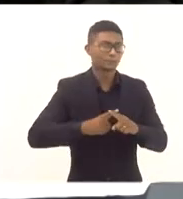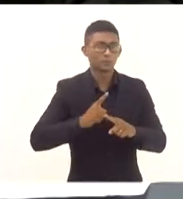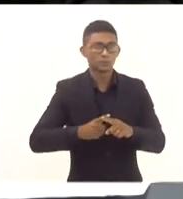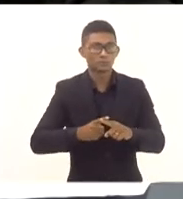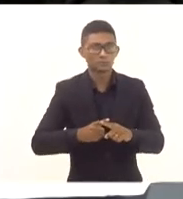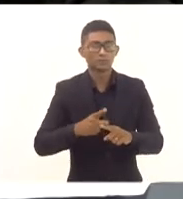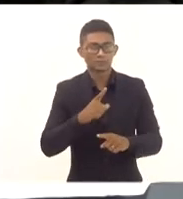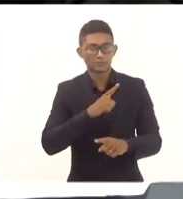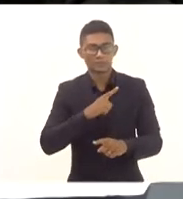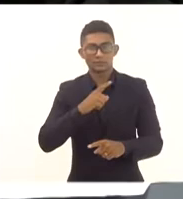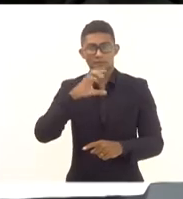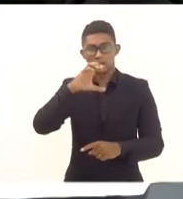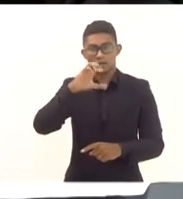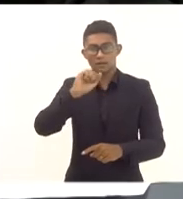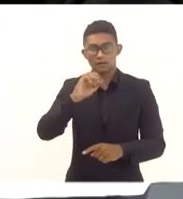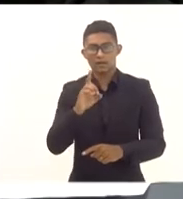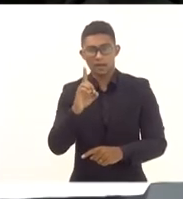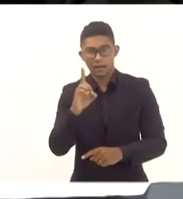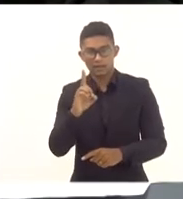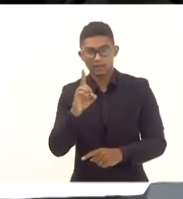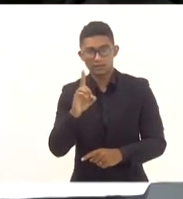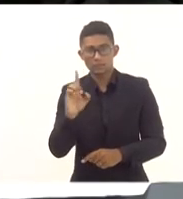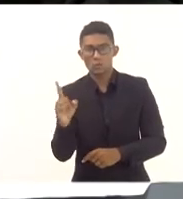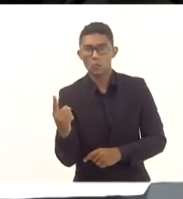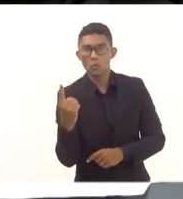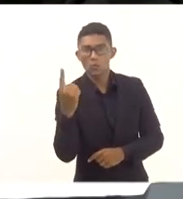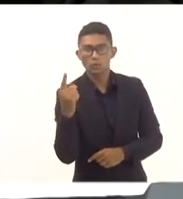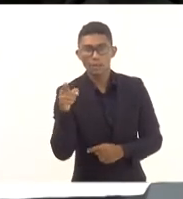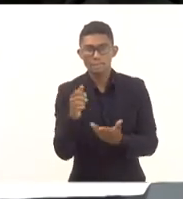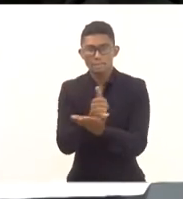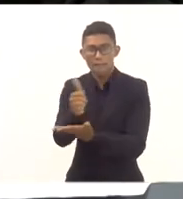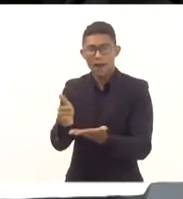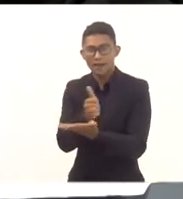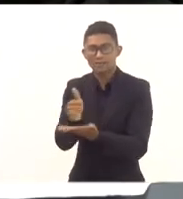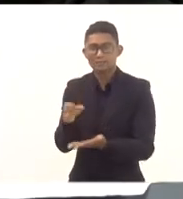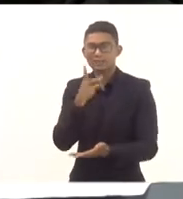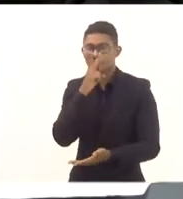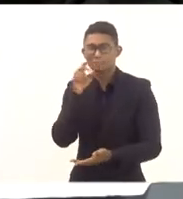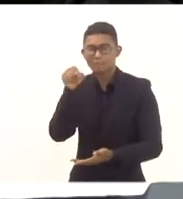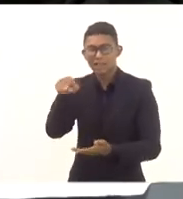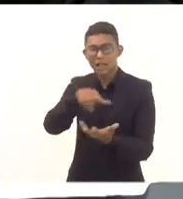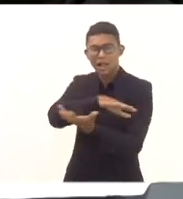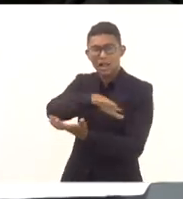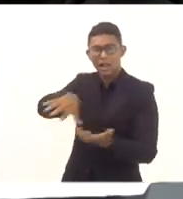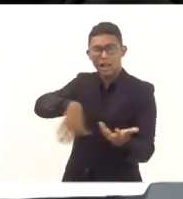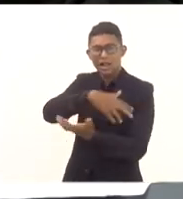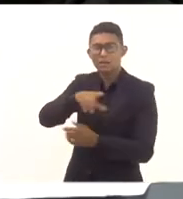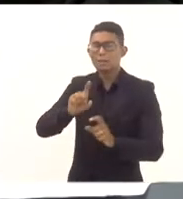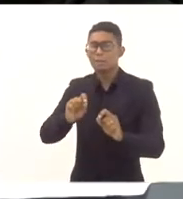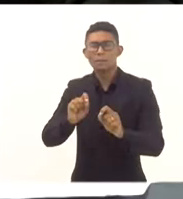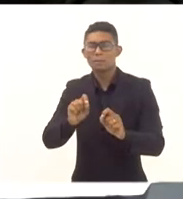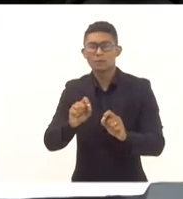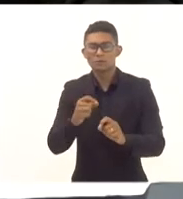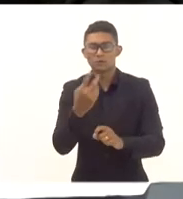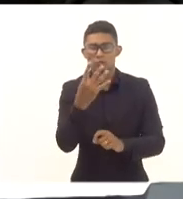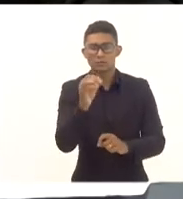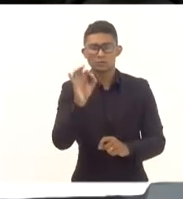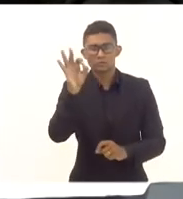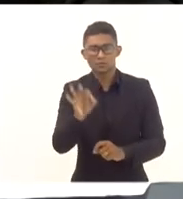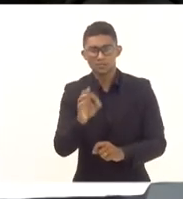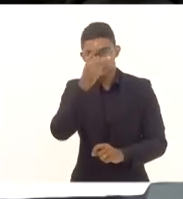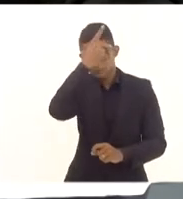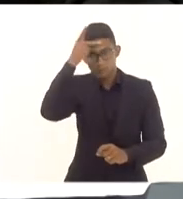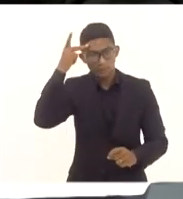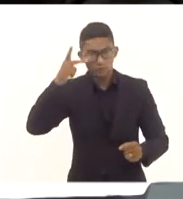base de CAD único um pouco poluída né em torno de quarenta por cento dos